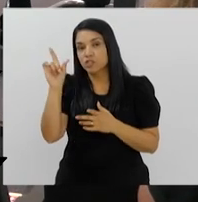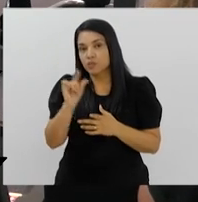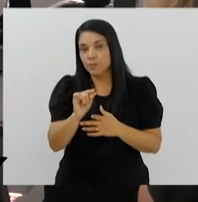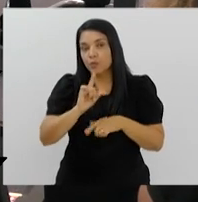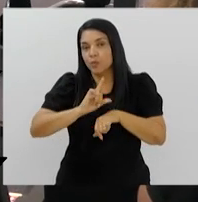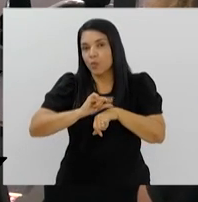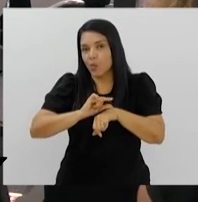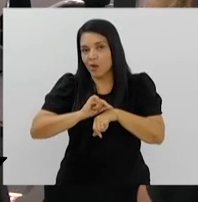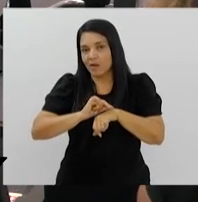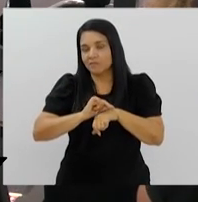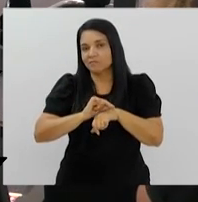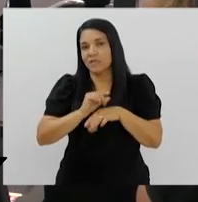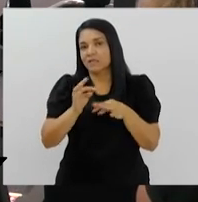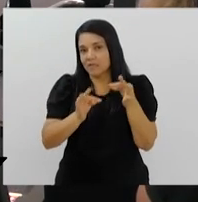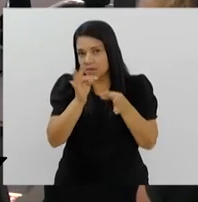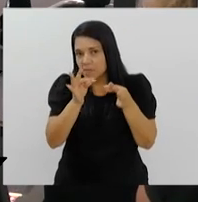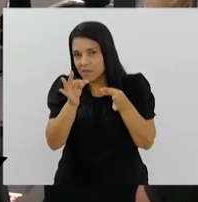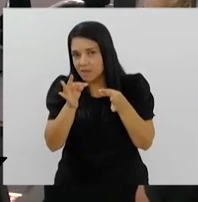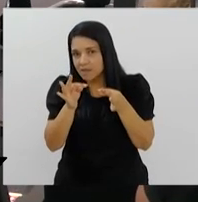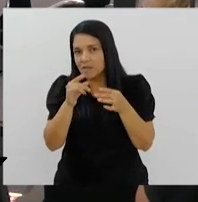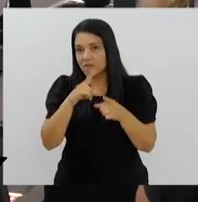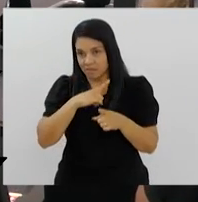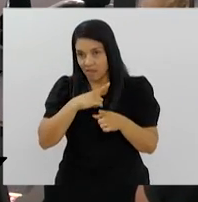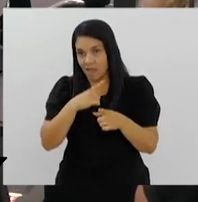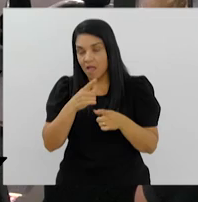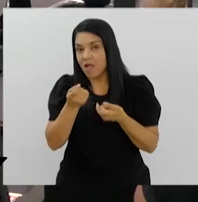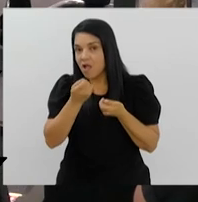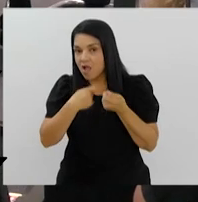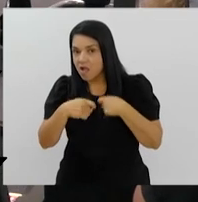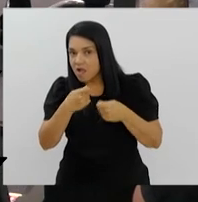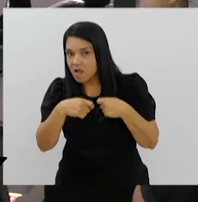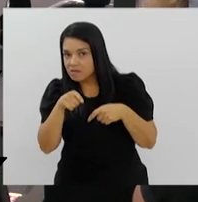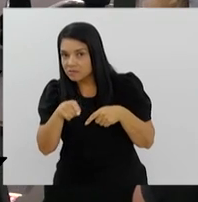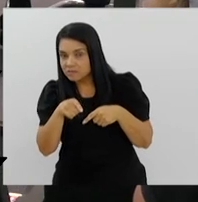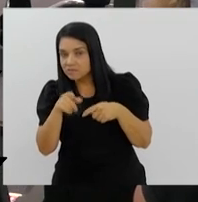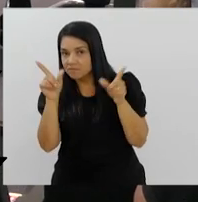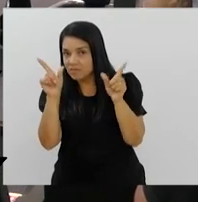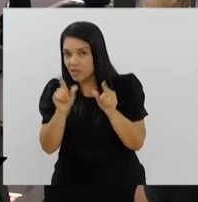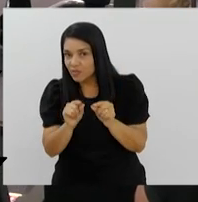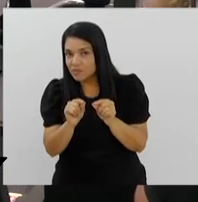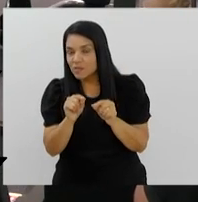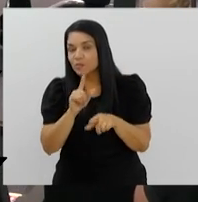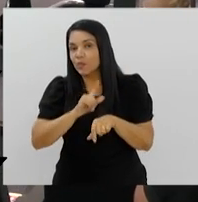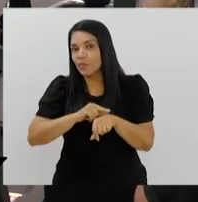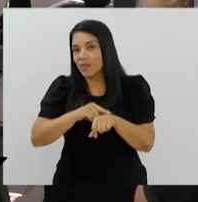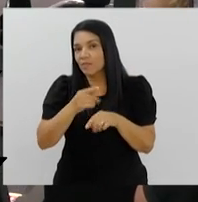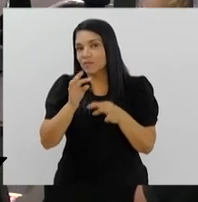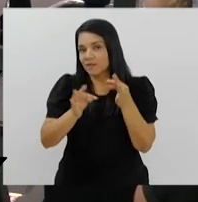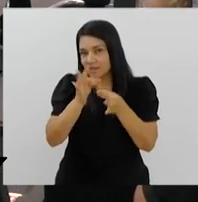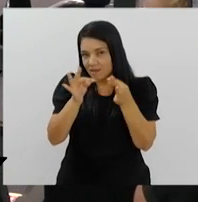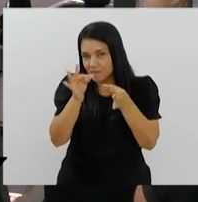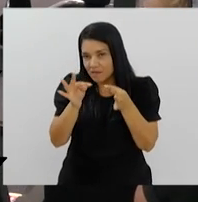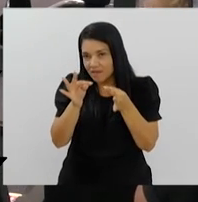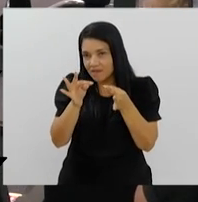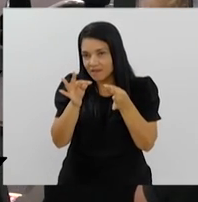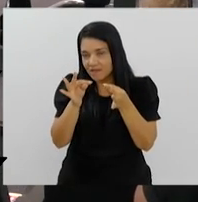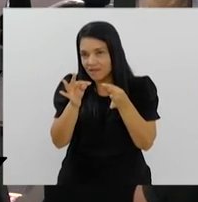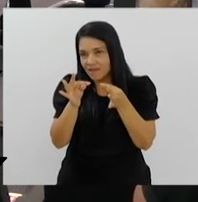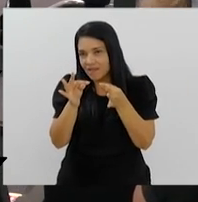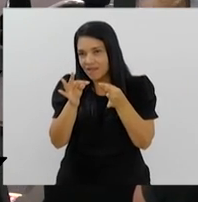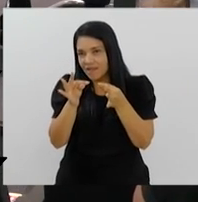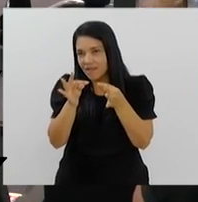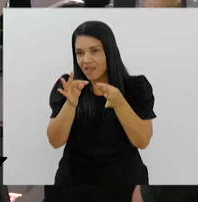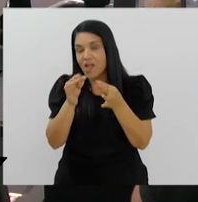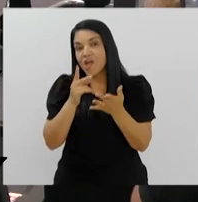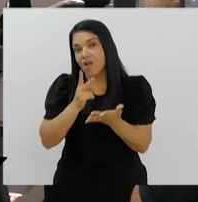das terapias da sessão tá fazendo gestão desse caso da do redução de terapia eh de maneira unilateral quer dizer cobra a mesma coisa mas para